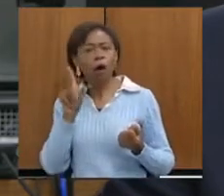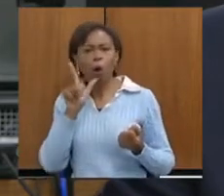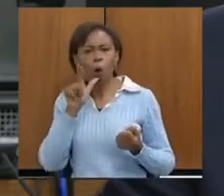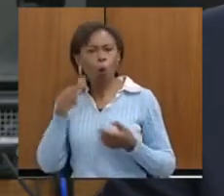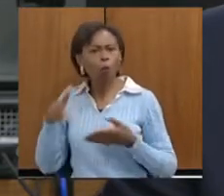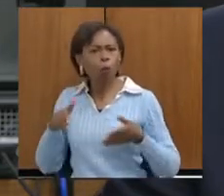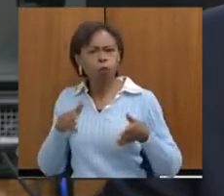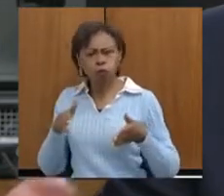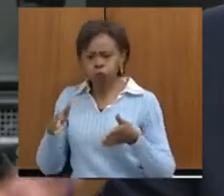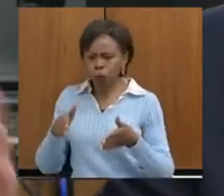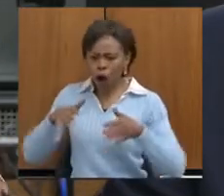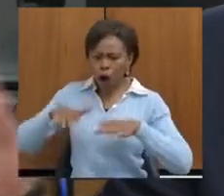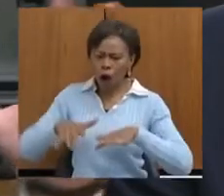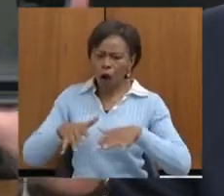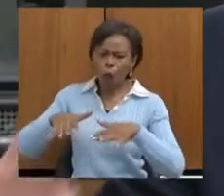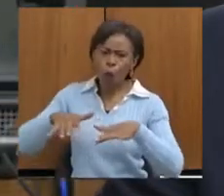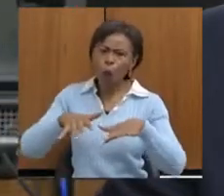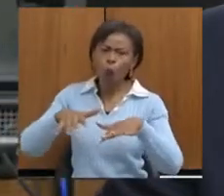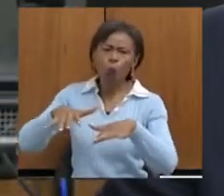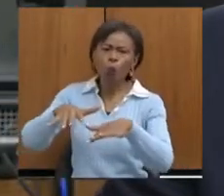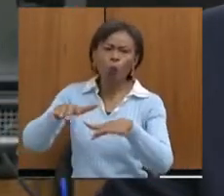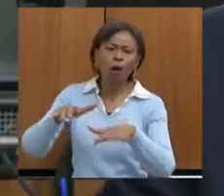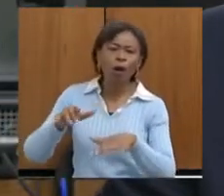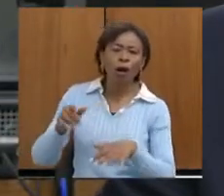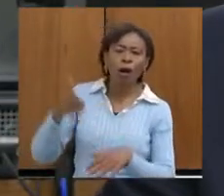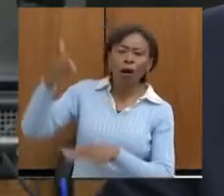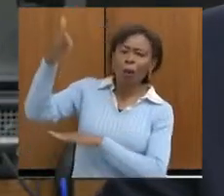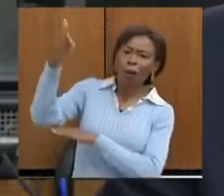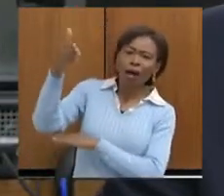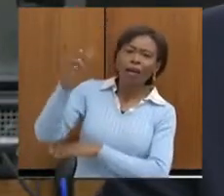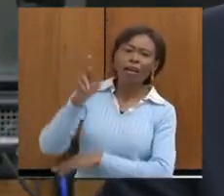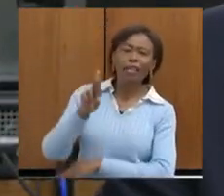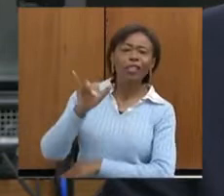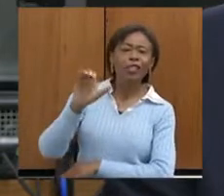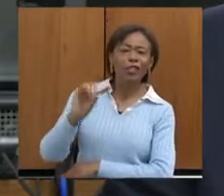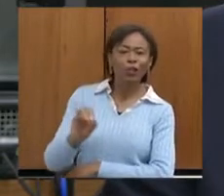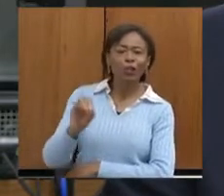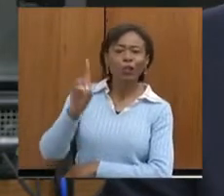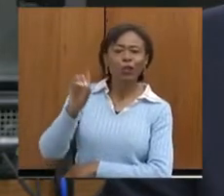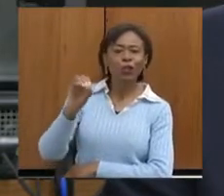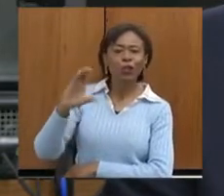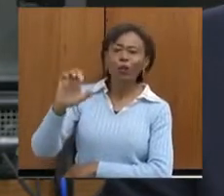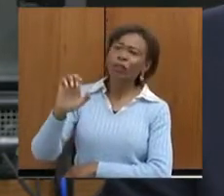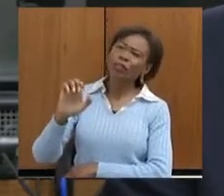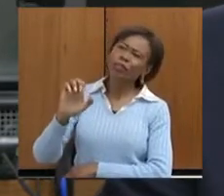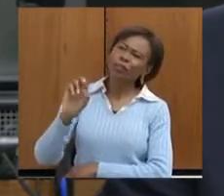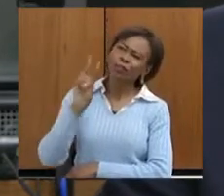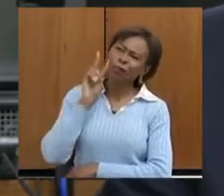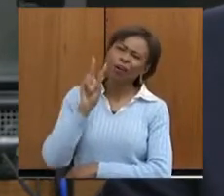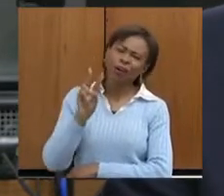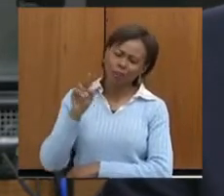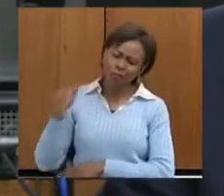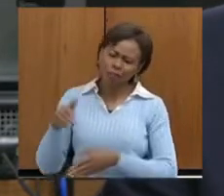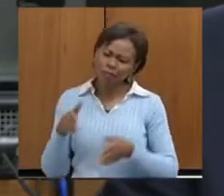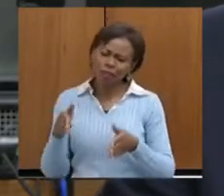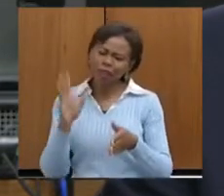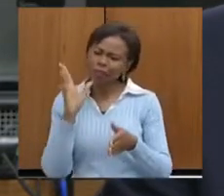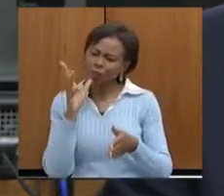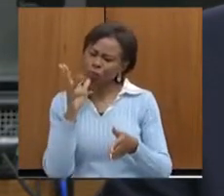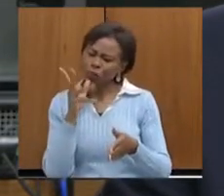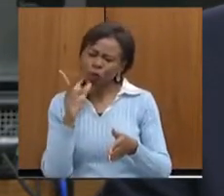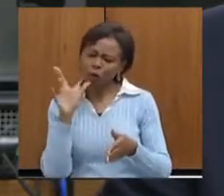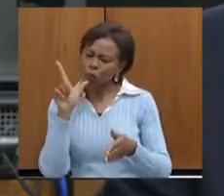e na hora que eu vejo a placa lá Rio Doce para nossa aqui que Rio Bonito que Rio vistoso